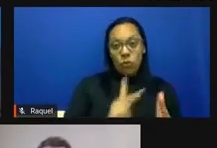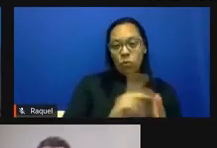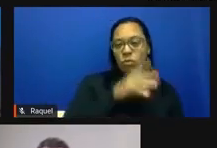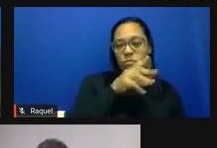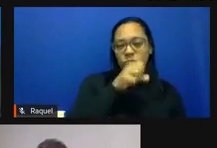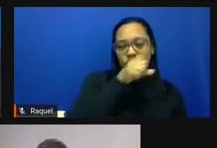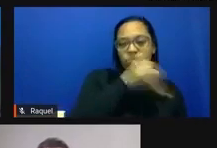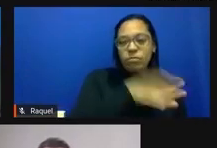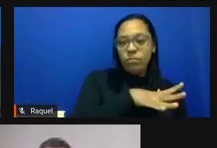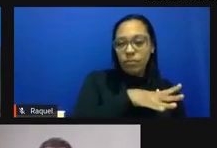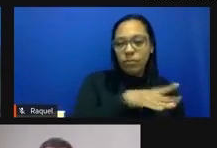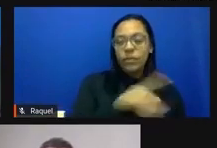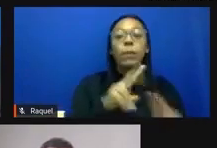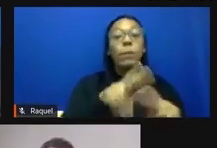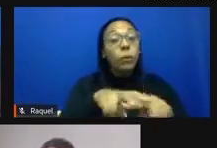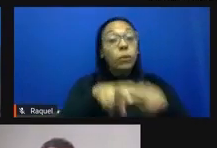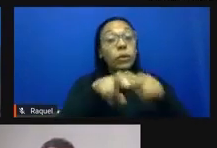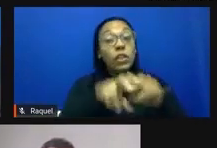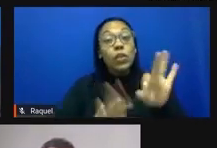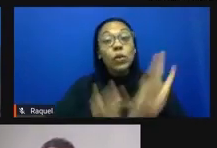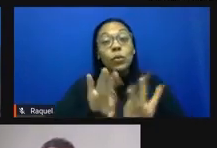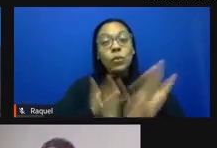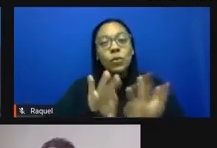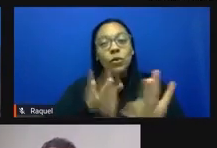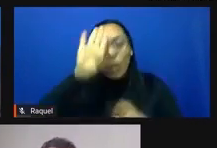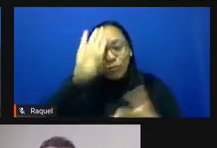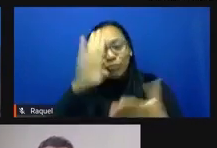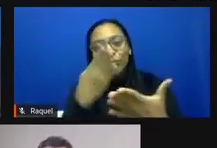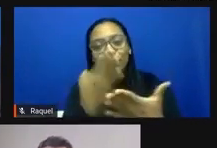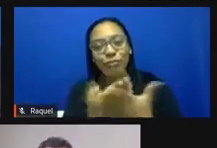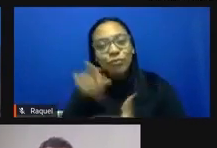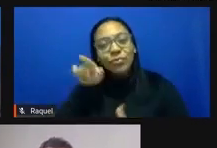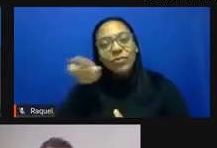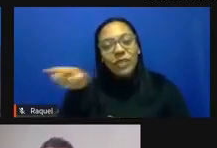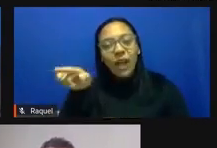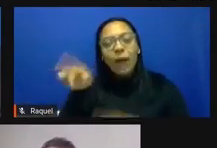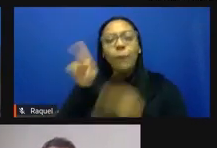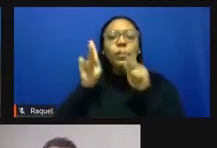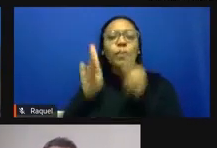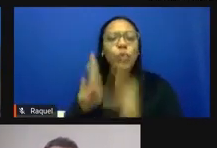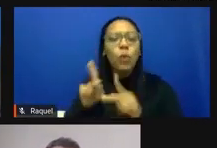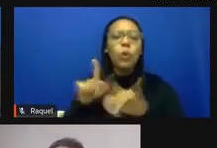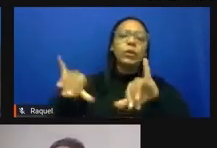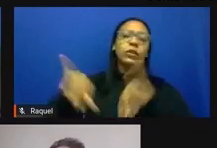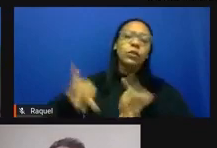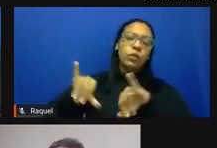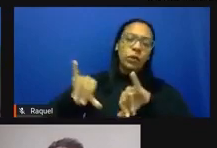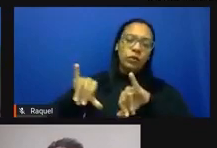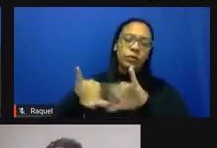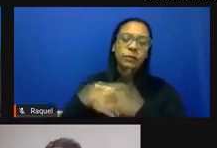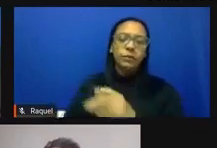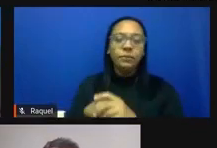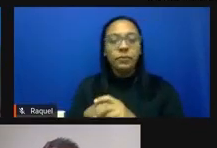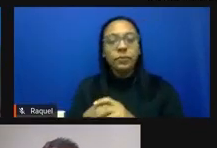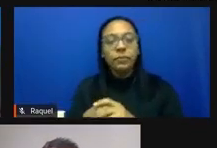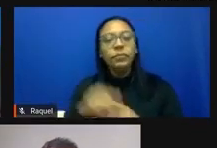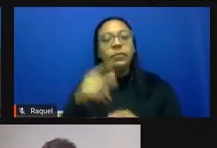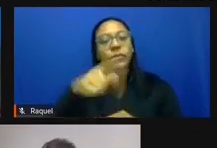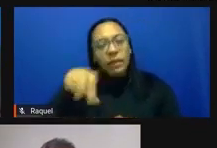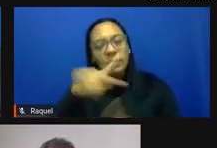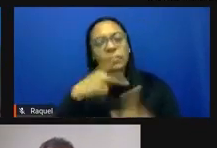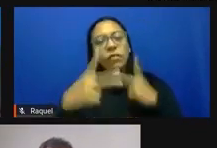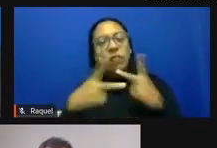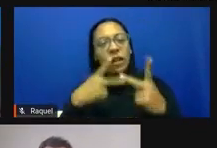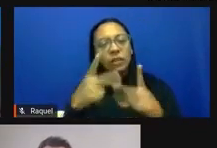chama Confiar. Temos outros projetos ligados à educação. Vocês narraram de um fato que ocorreu aí na cidade de